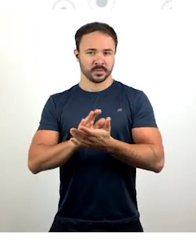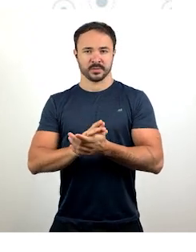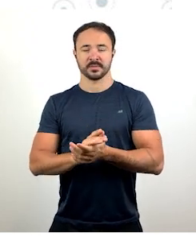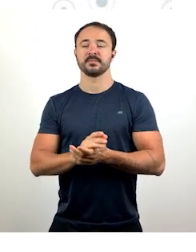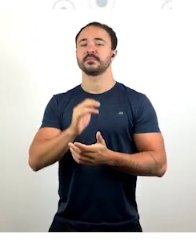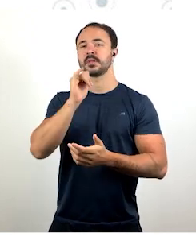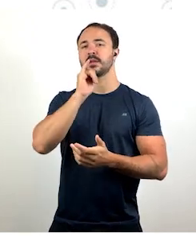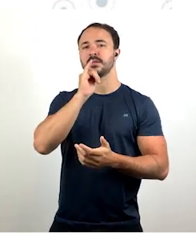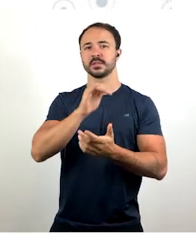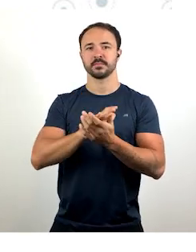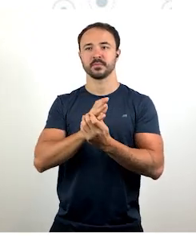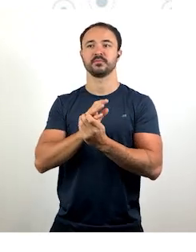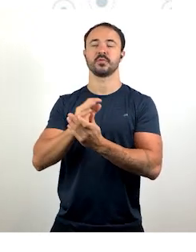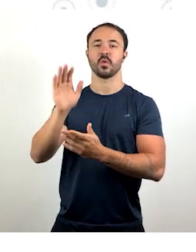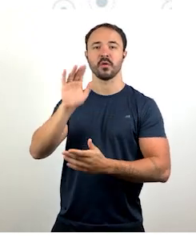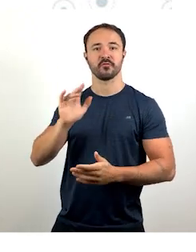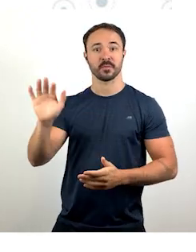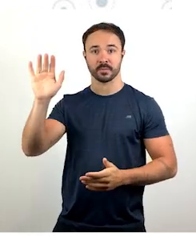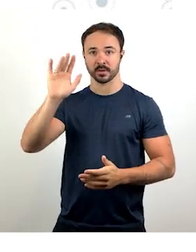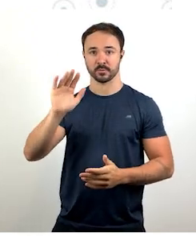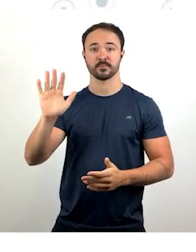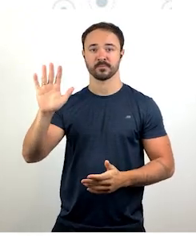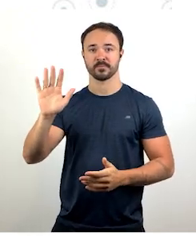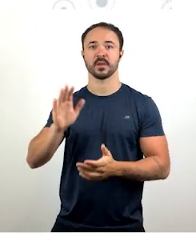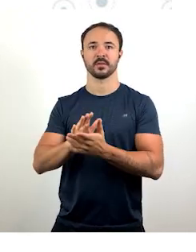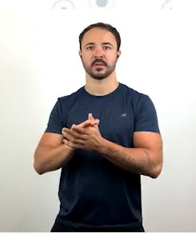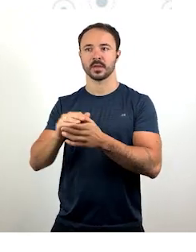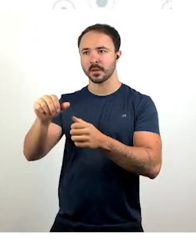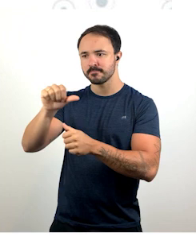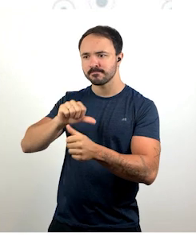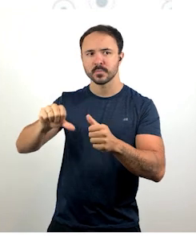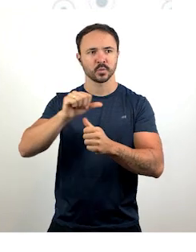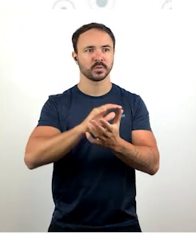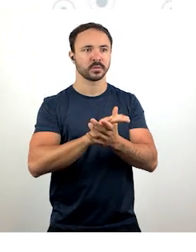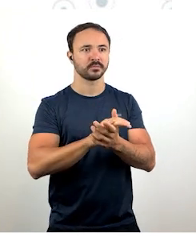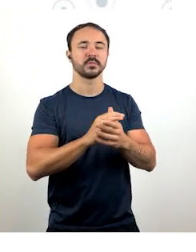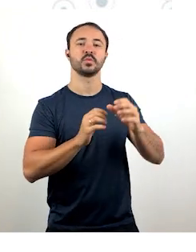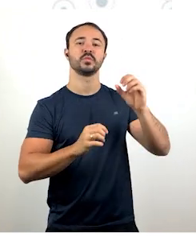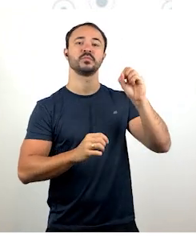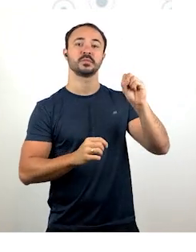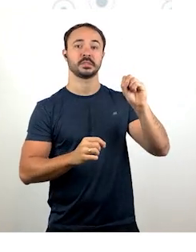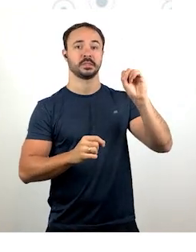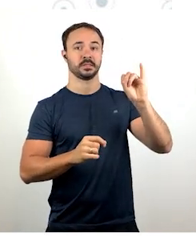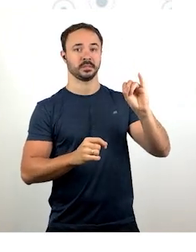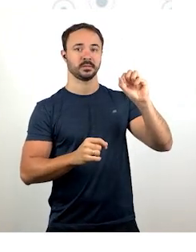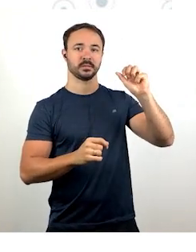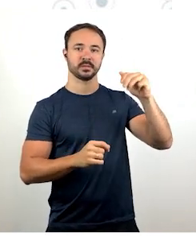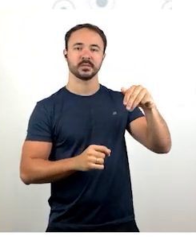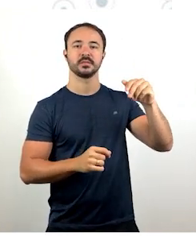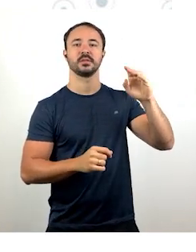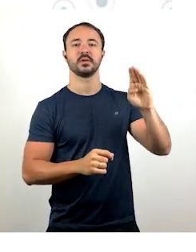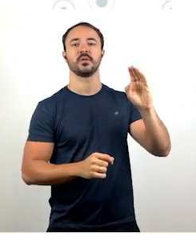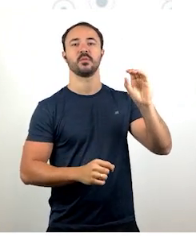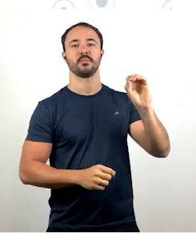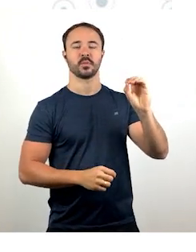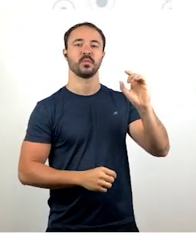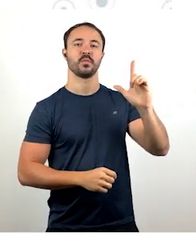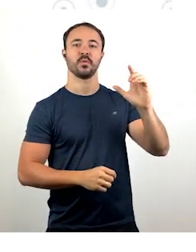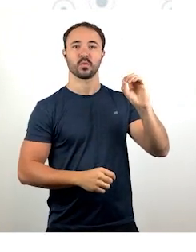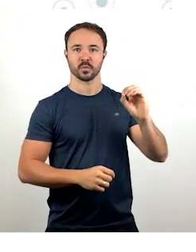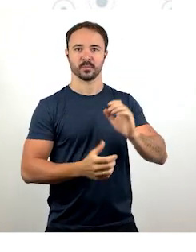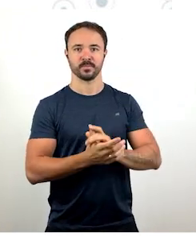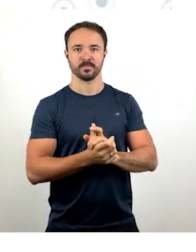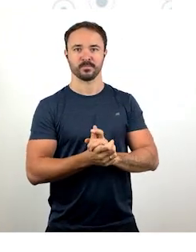consiste em transformar um caractere do alfabeto ou de outra linguagem natural em um símbolo pertencente a outro sistema de